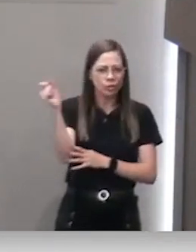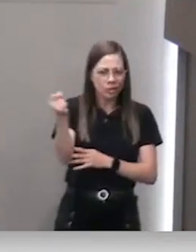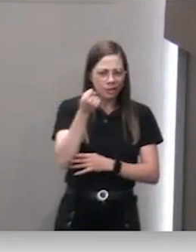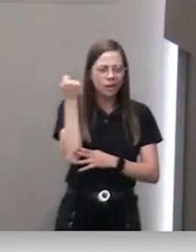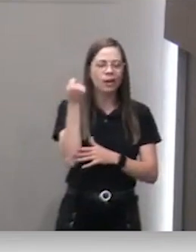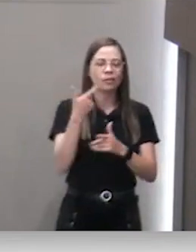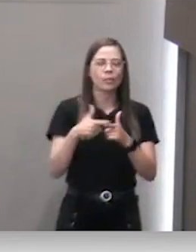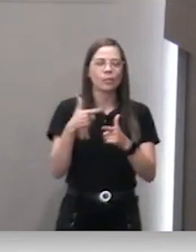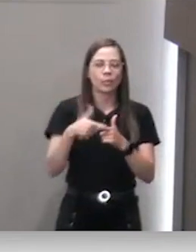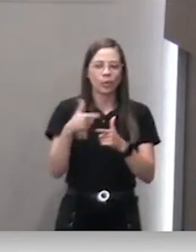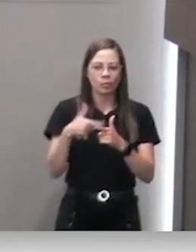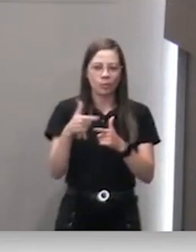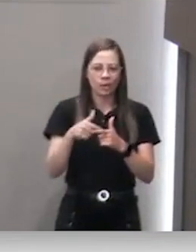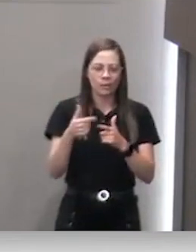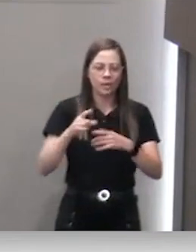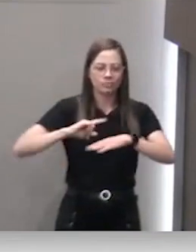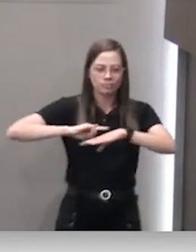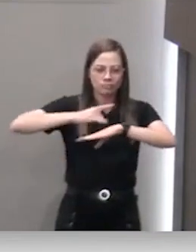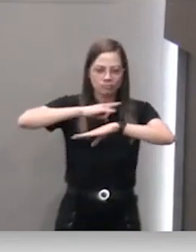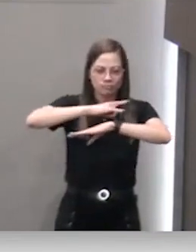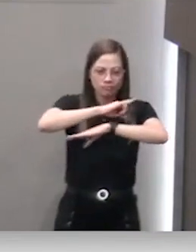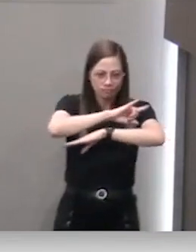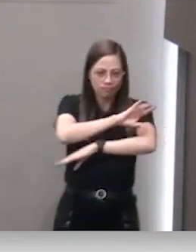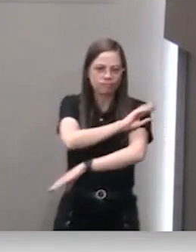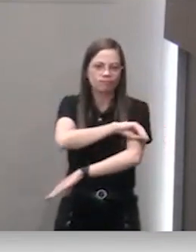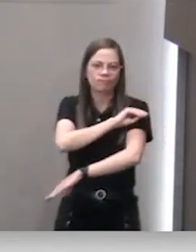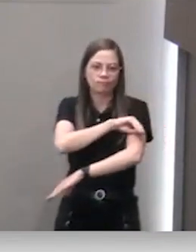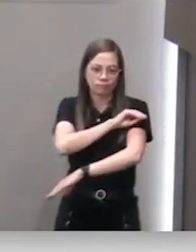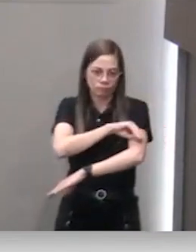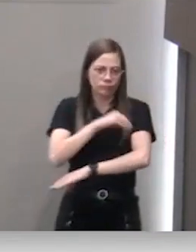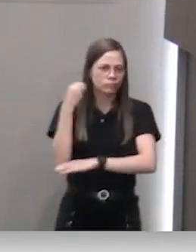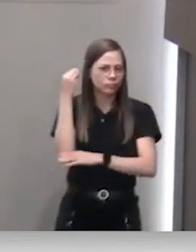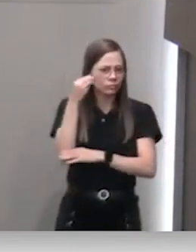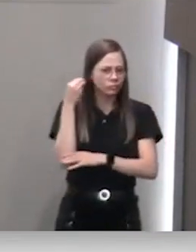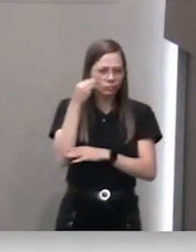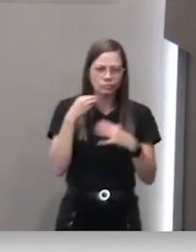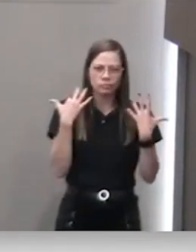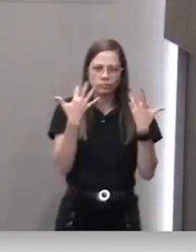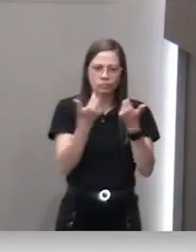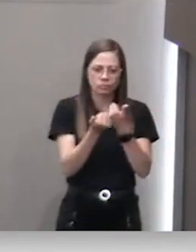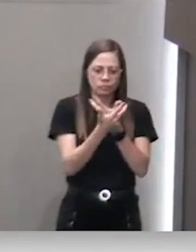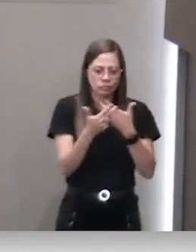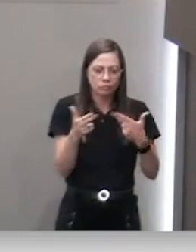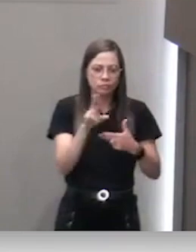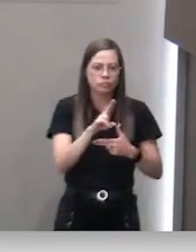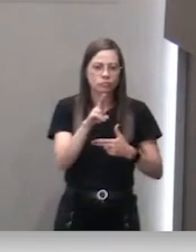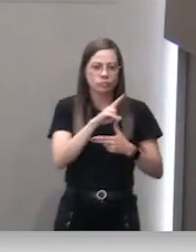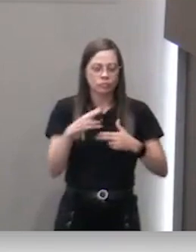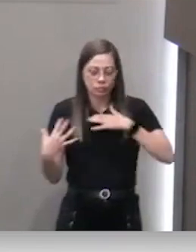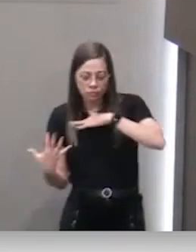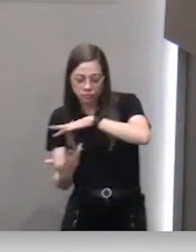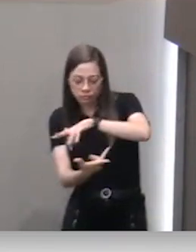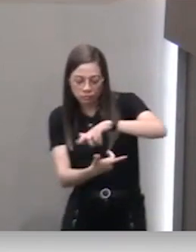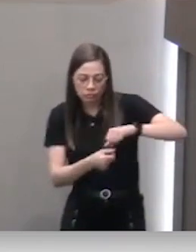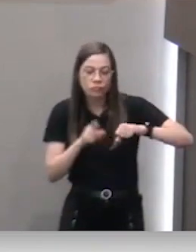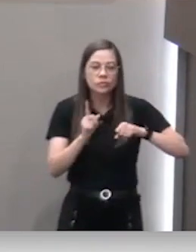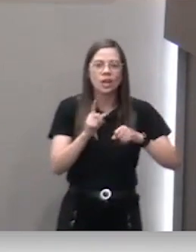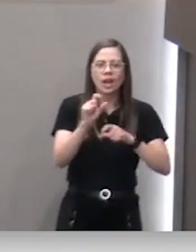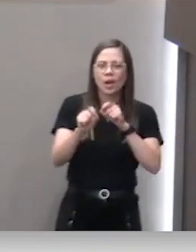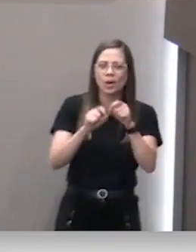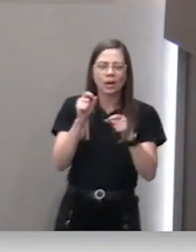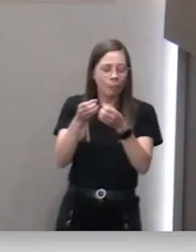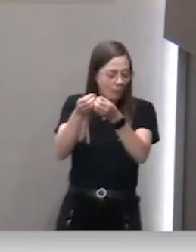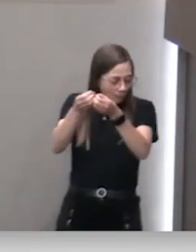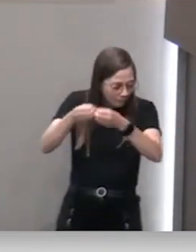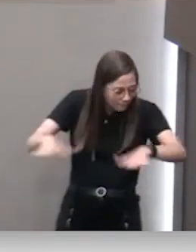alcoolismo. Quer dizer, o experimento que embasou toda a teoria de gênero, que foi aplicada no mundo todo, é um desastre.